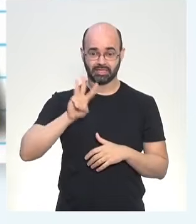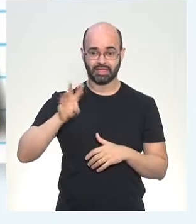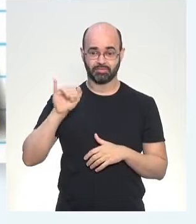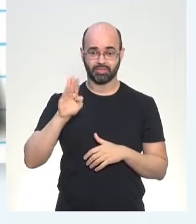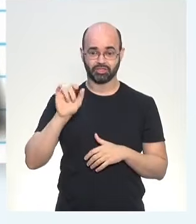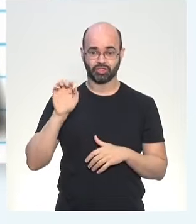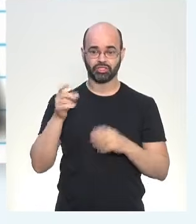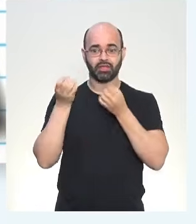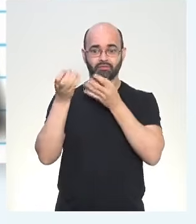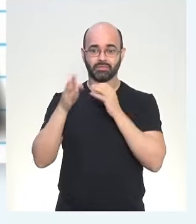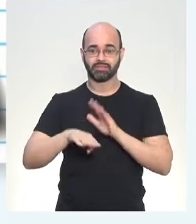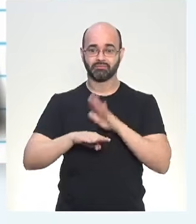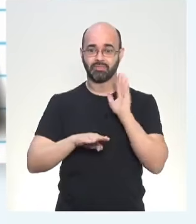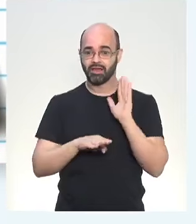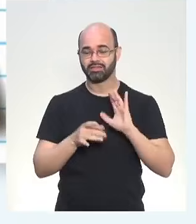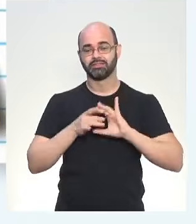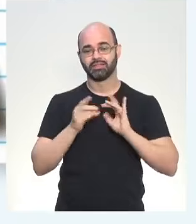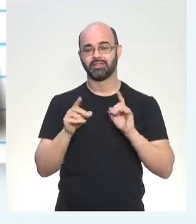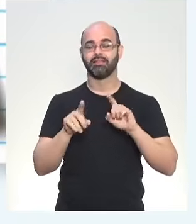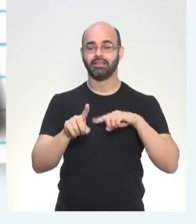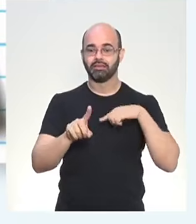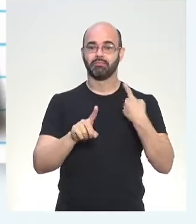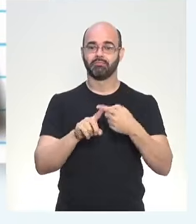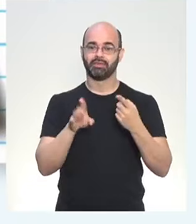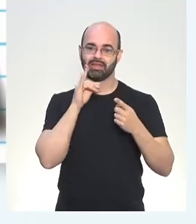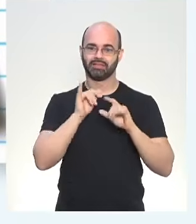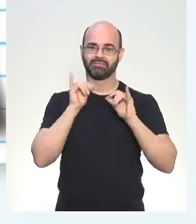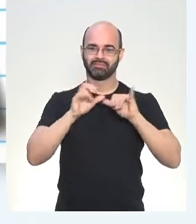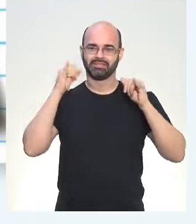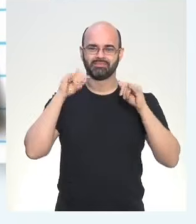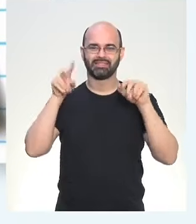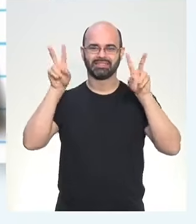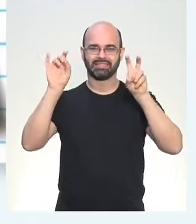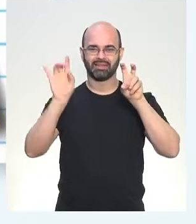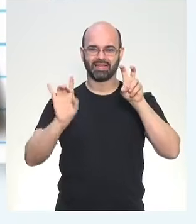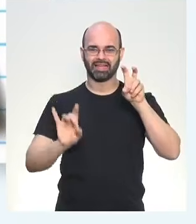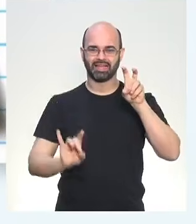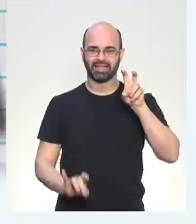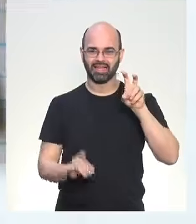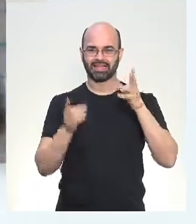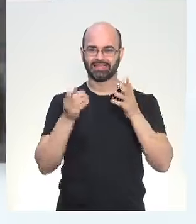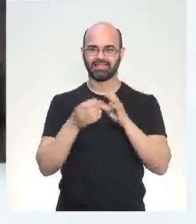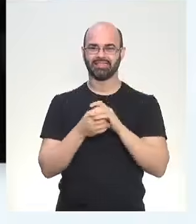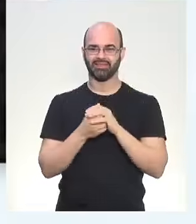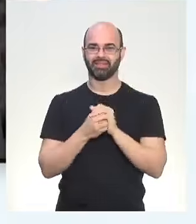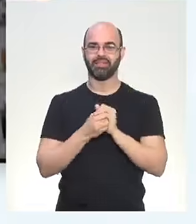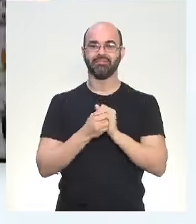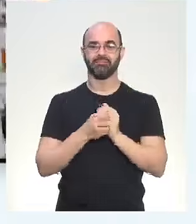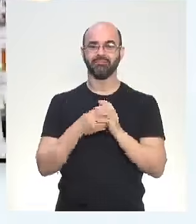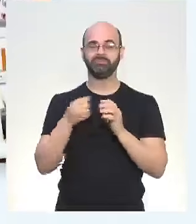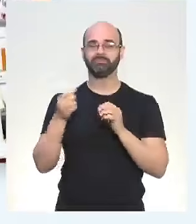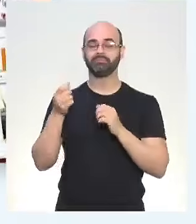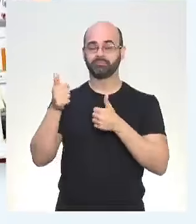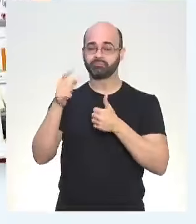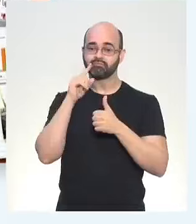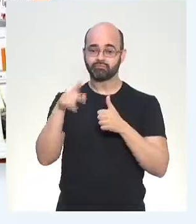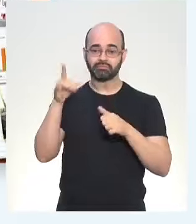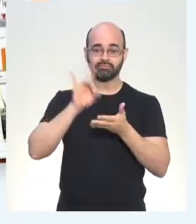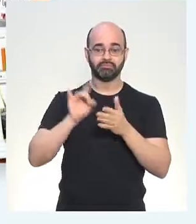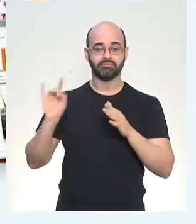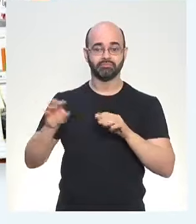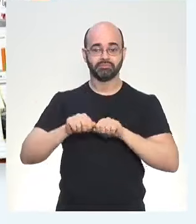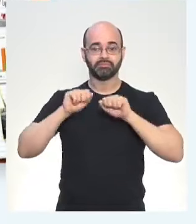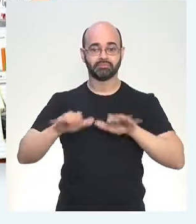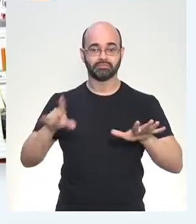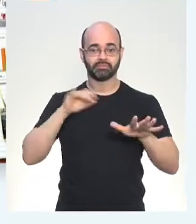encontrar muito mais informações, inclusive com uma publicação dedicada ao tema. Por hoje é só. Gostou do vídeo? Então curta e compartilhe. Não deixe também